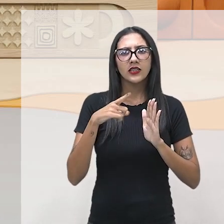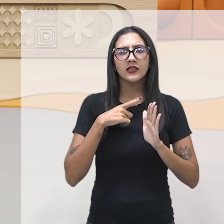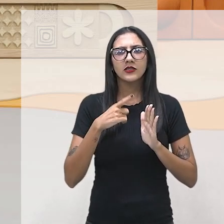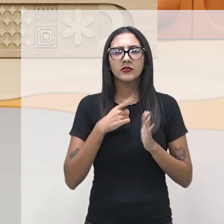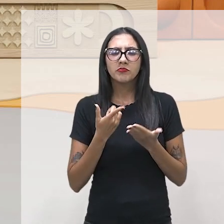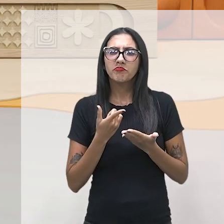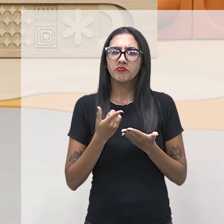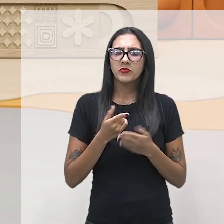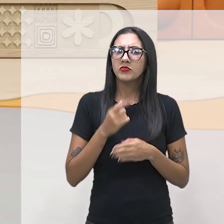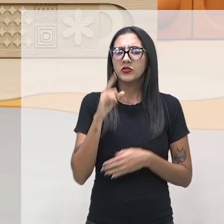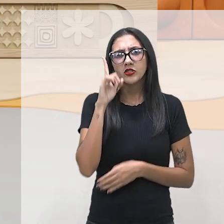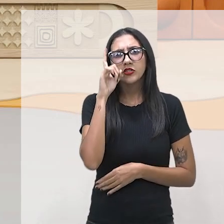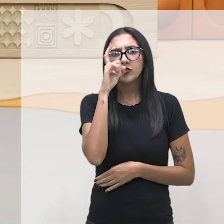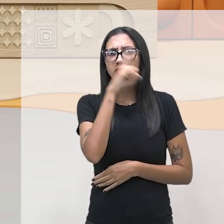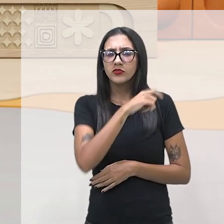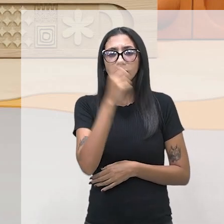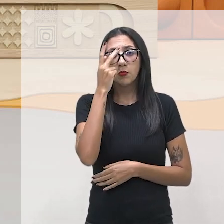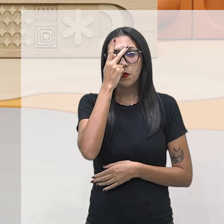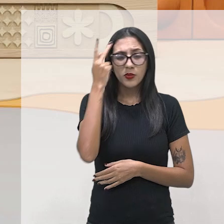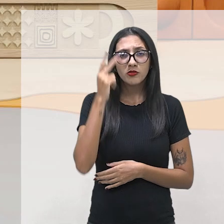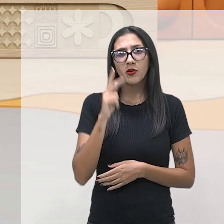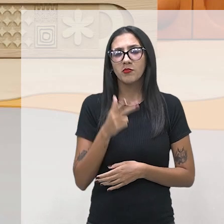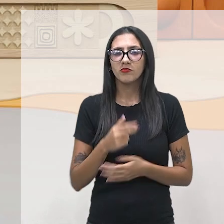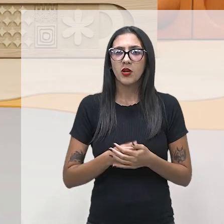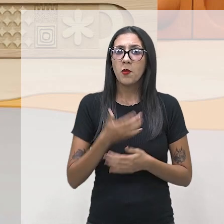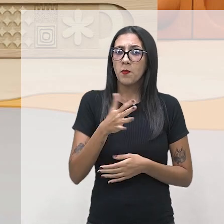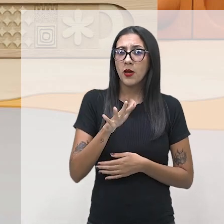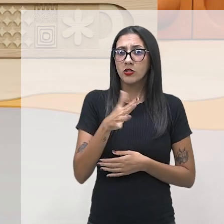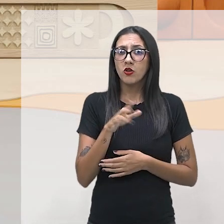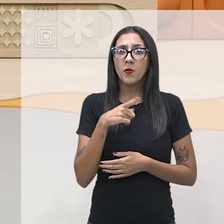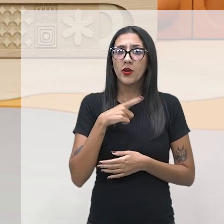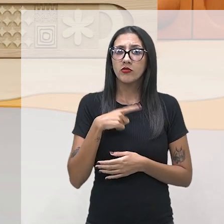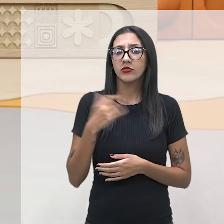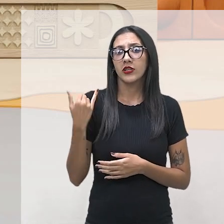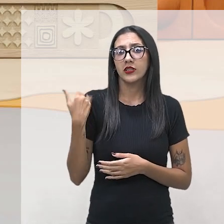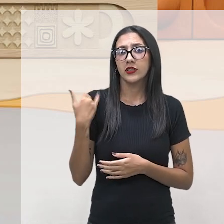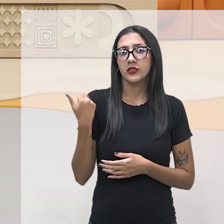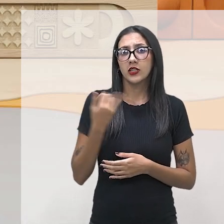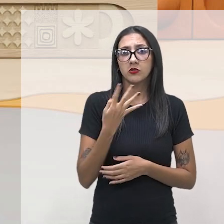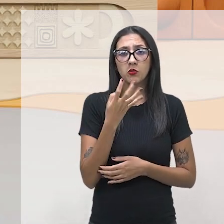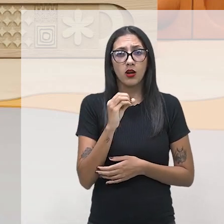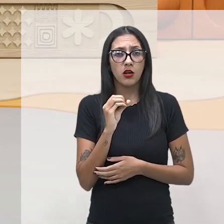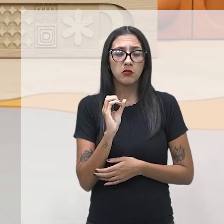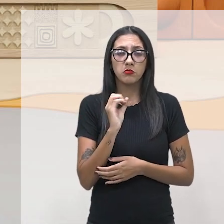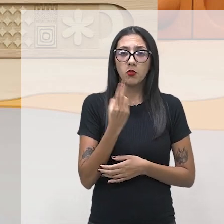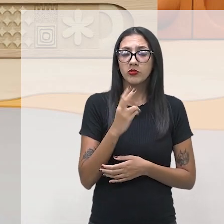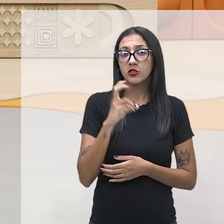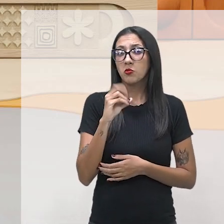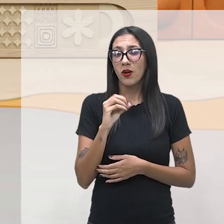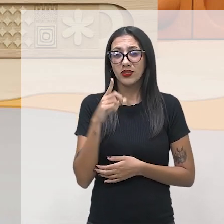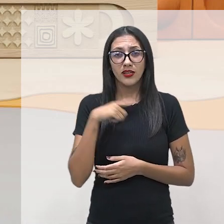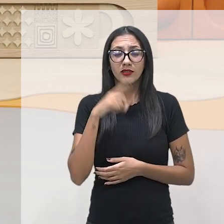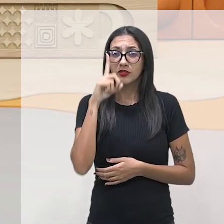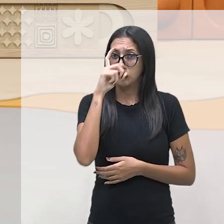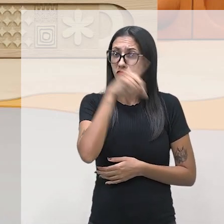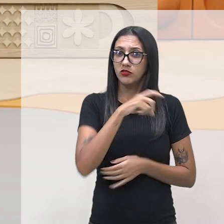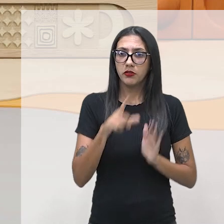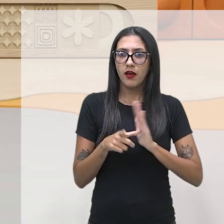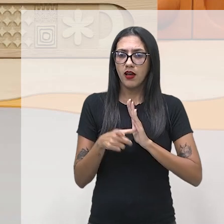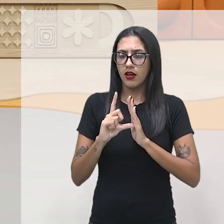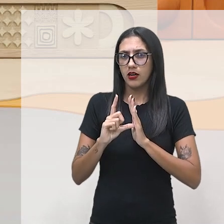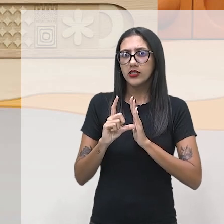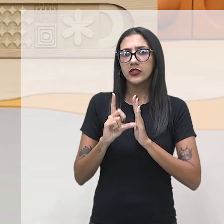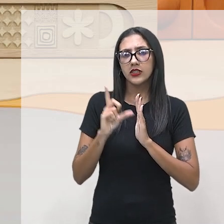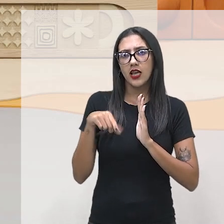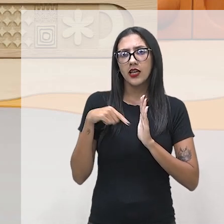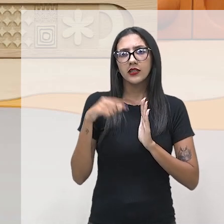um escravizado chegava até a idade de 40 ou 50 anos. Antes disso, ele acabava